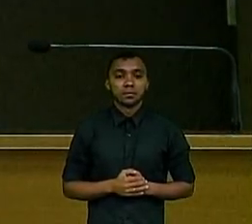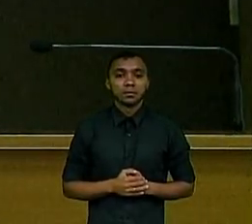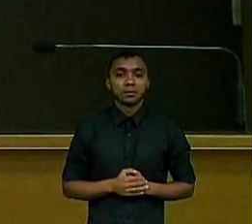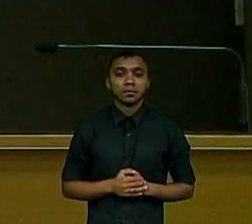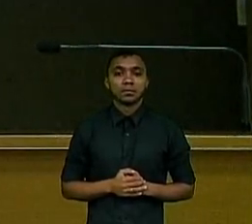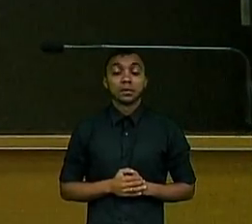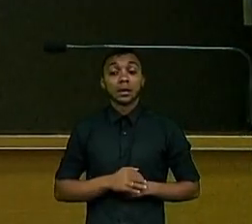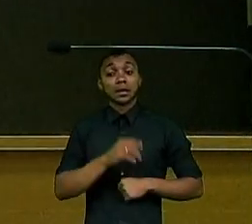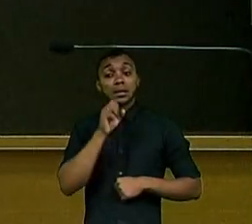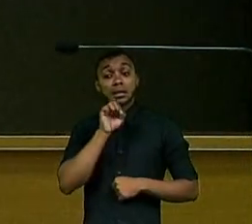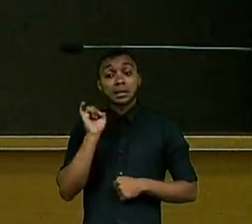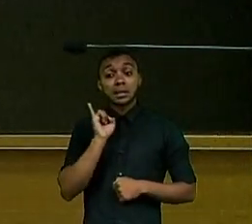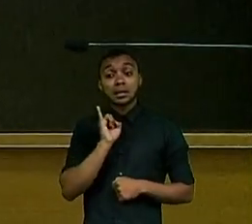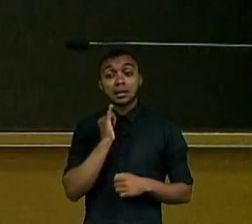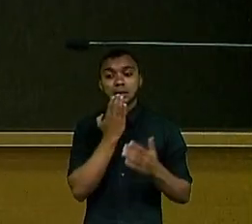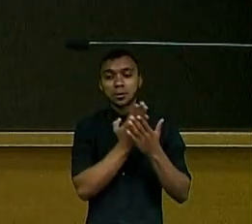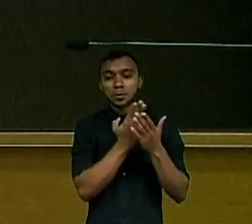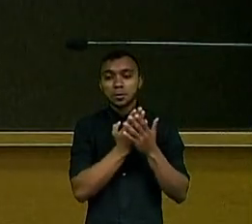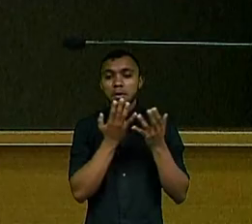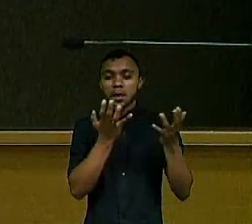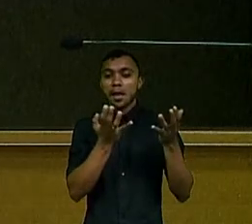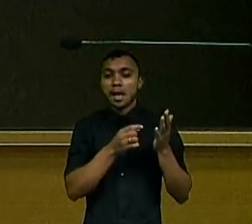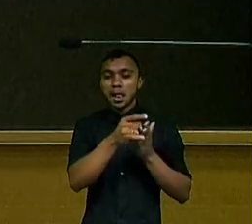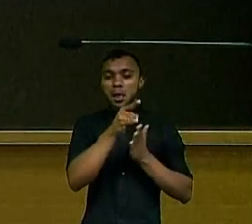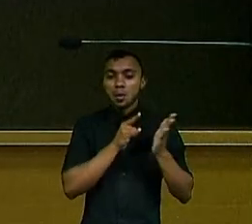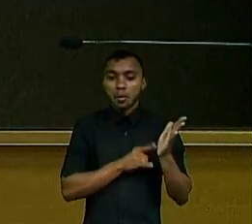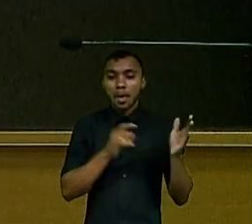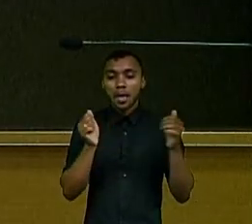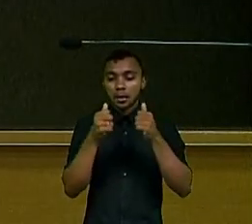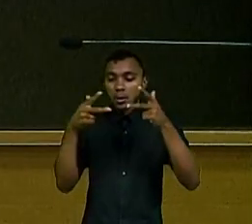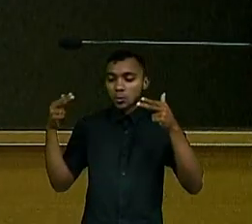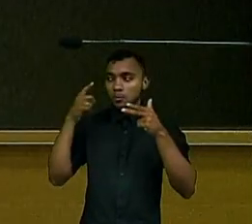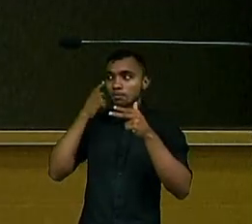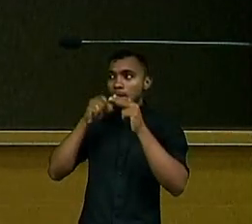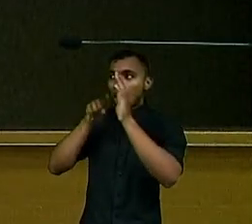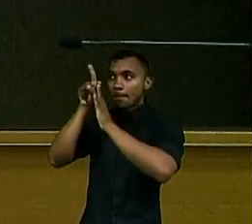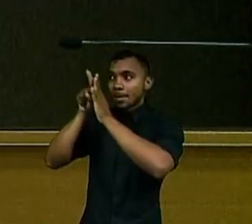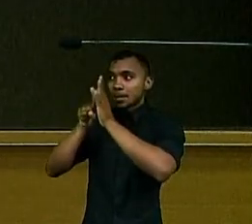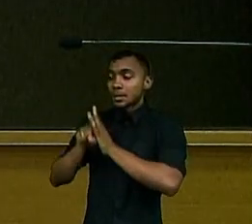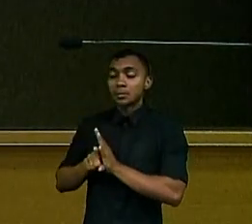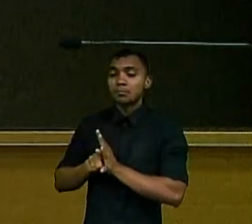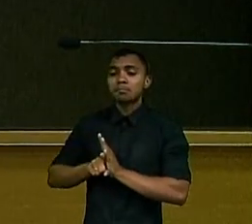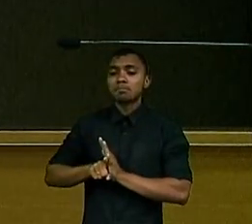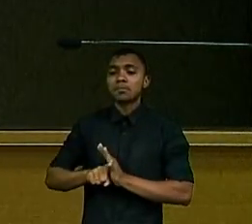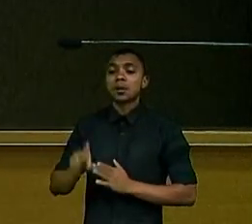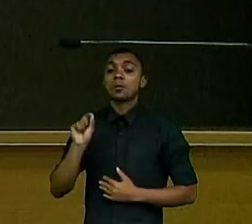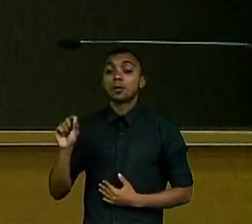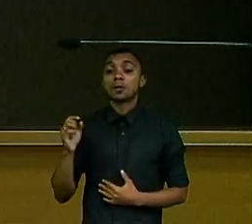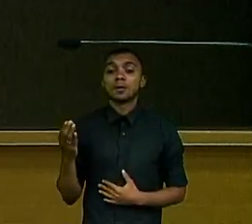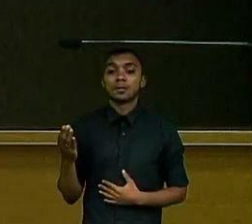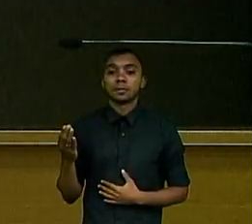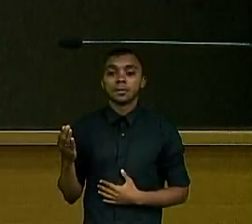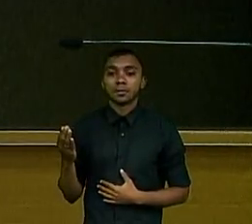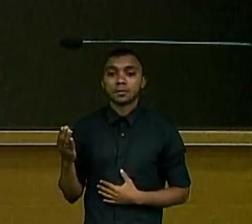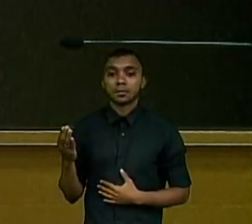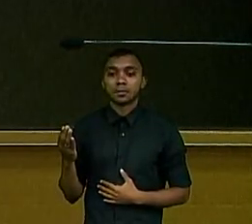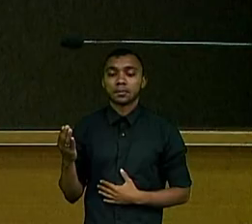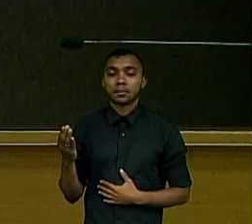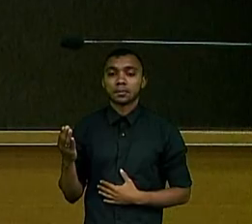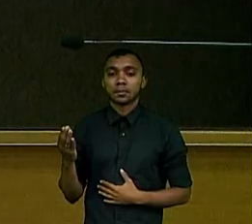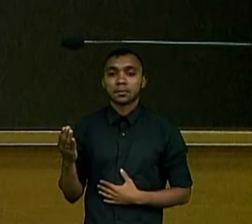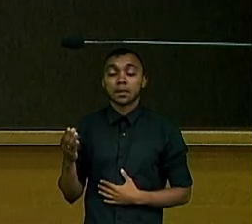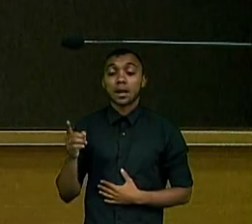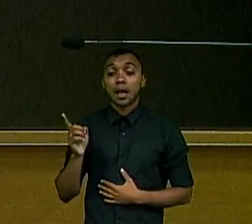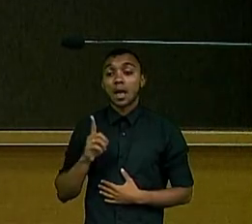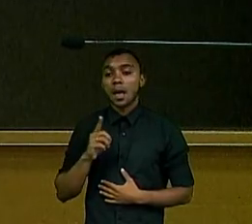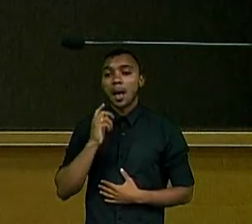busca documentos quando a gente pesquisa a gente de uma professora ceia por esse